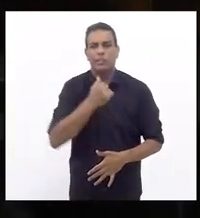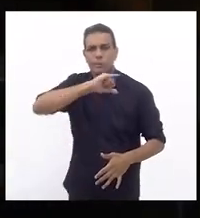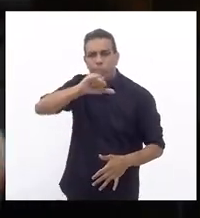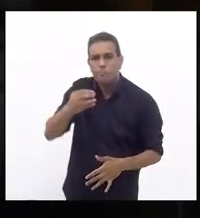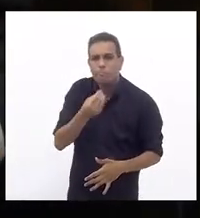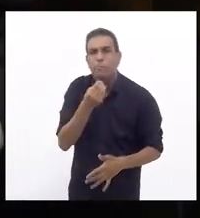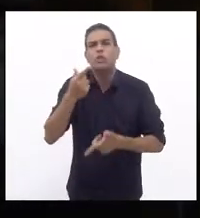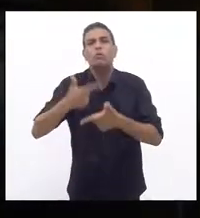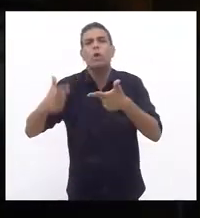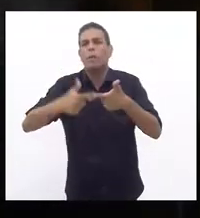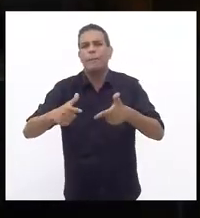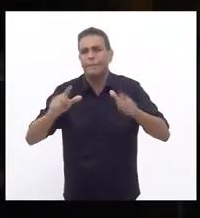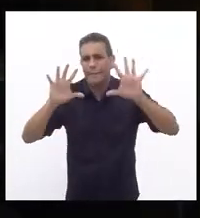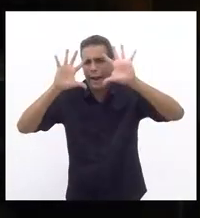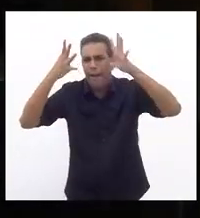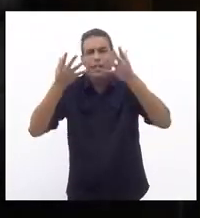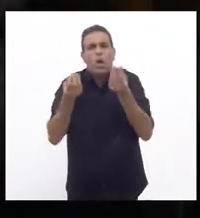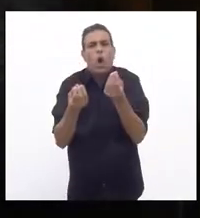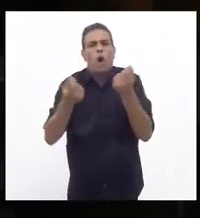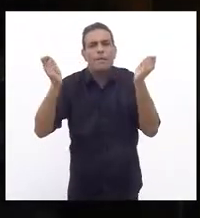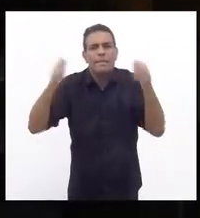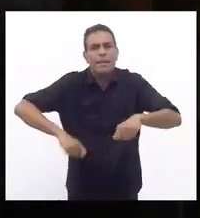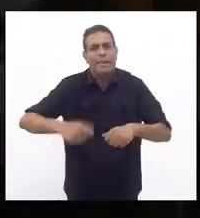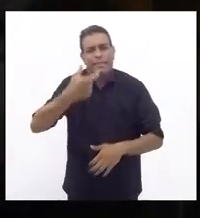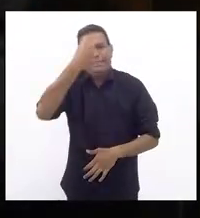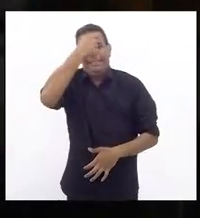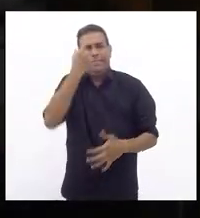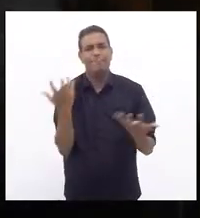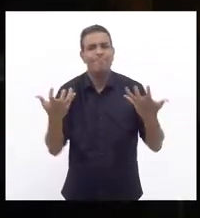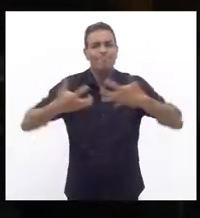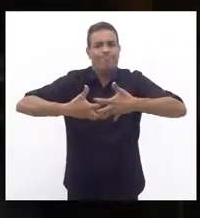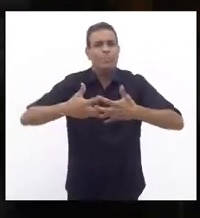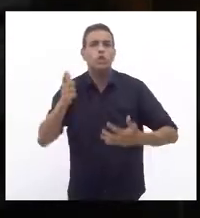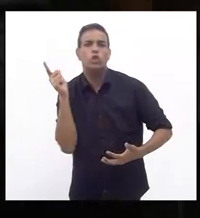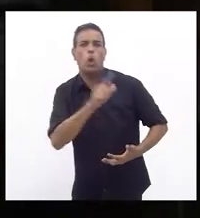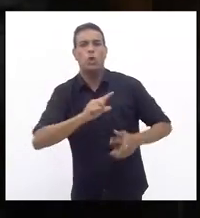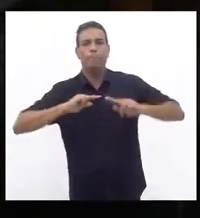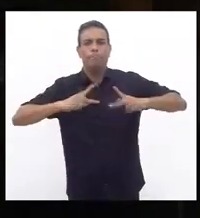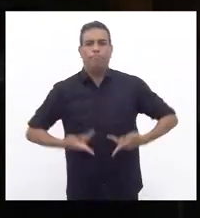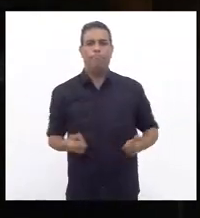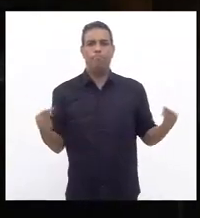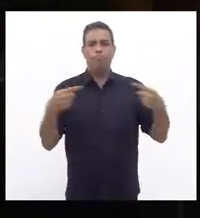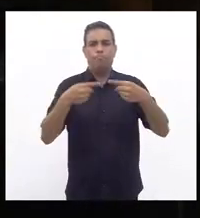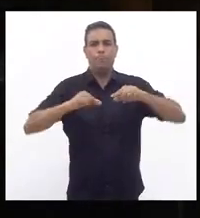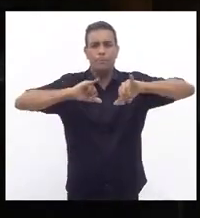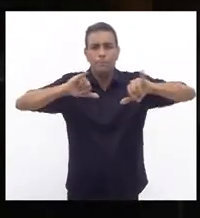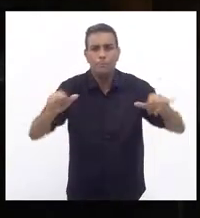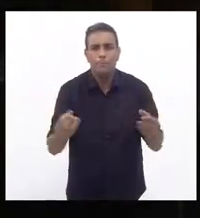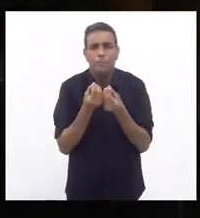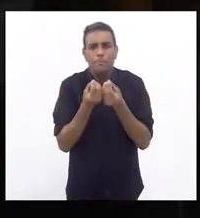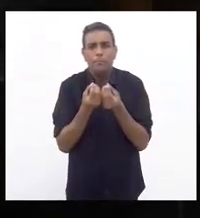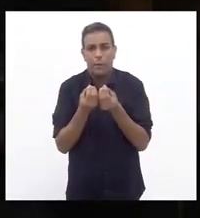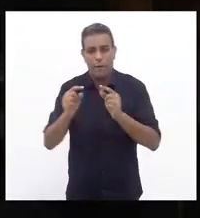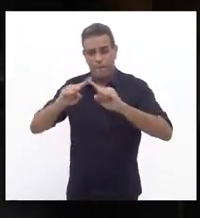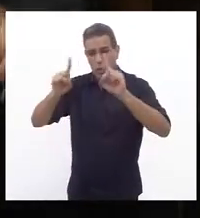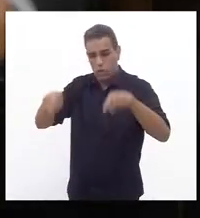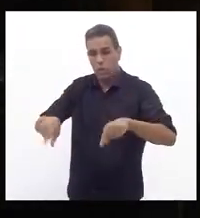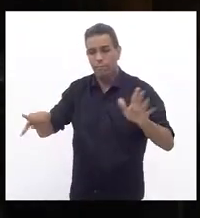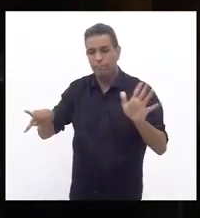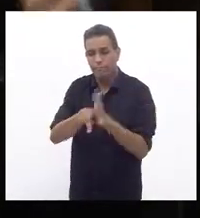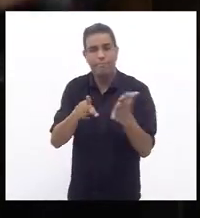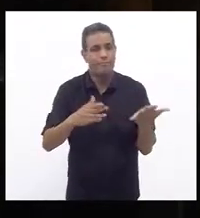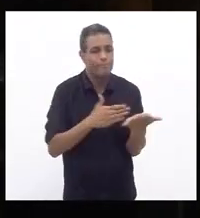Qual é o problema, de forma racional, inteligente e humanista, aproveitar empregados da SEDAI para